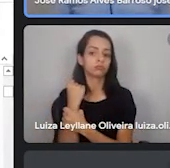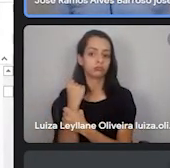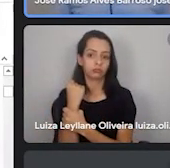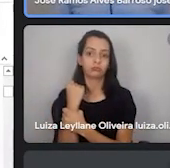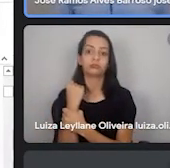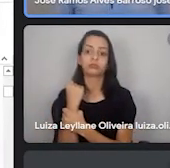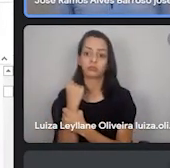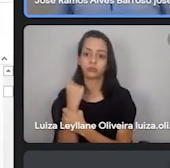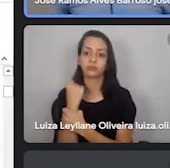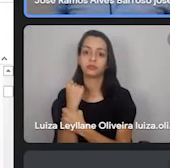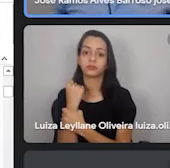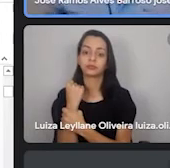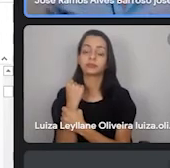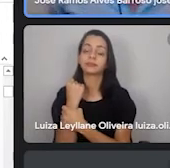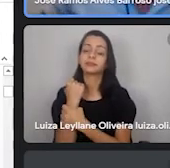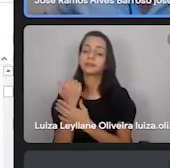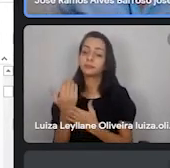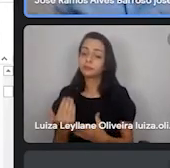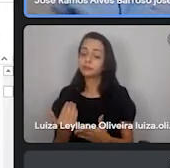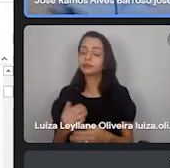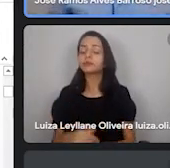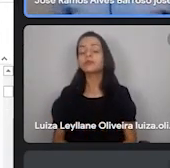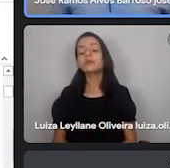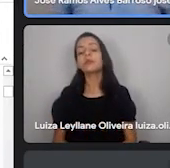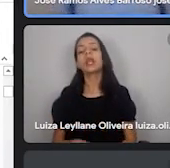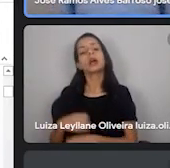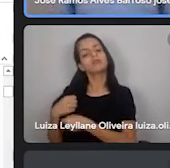Mas já a nova